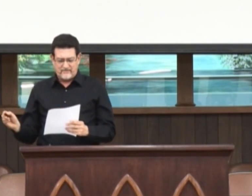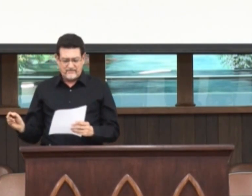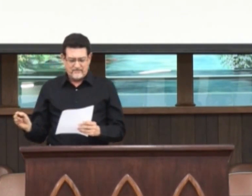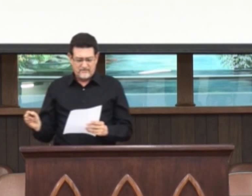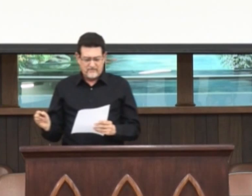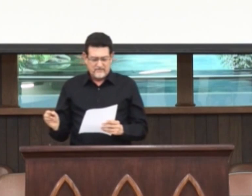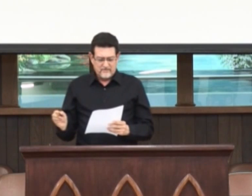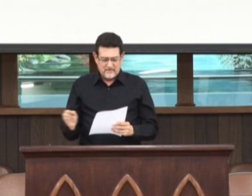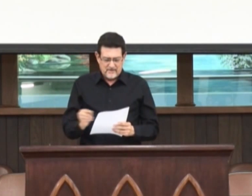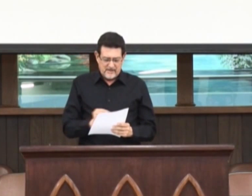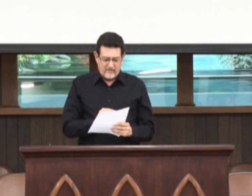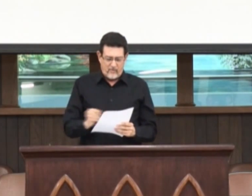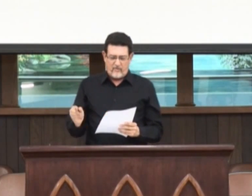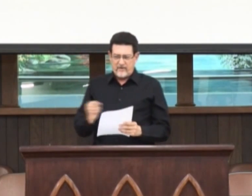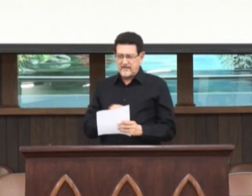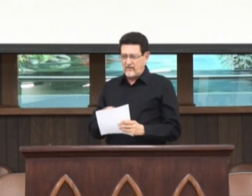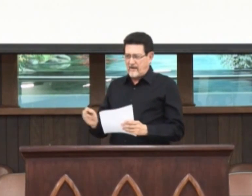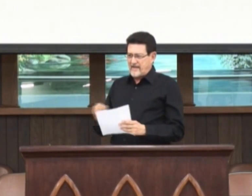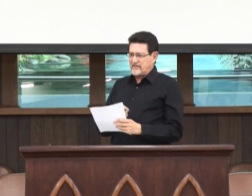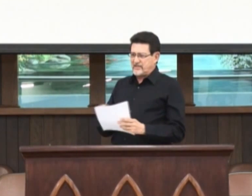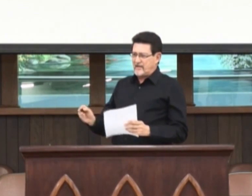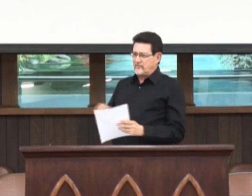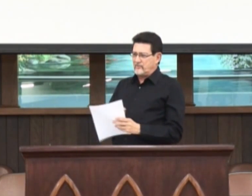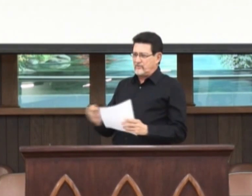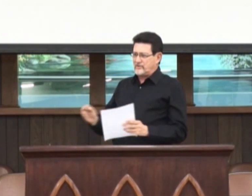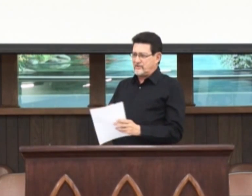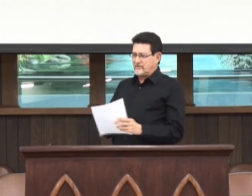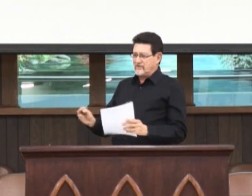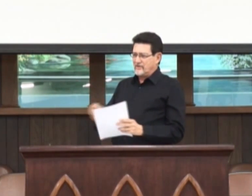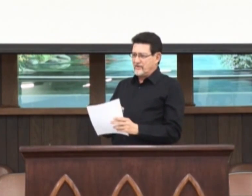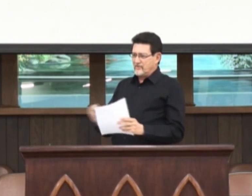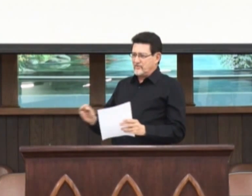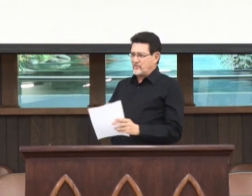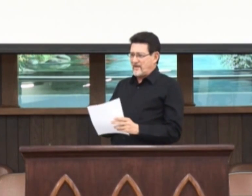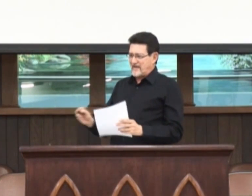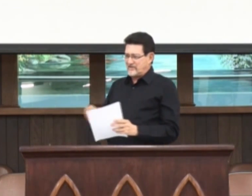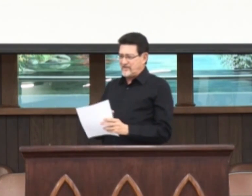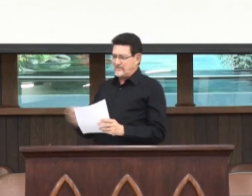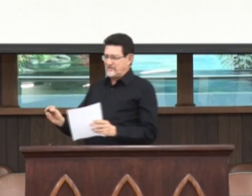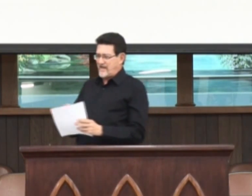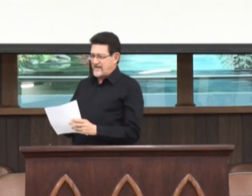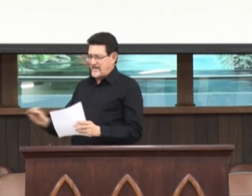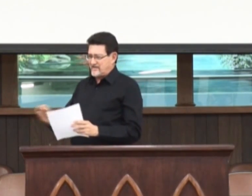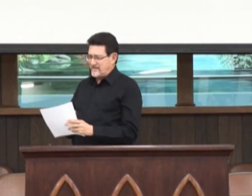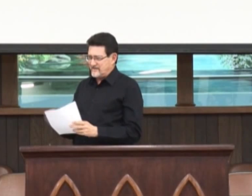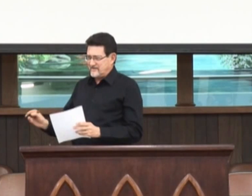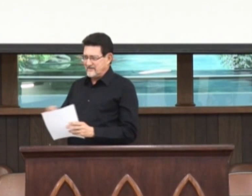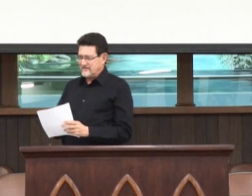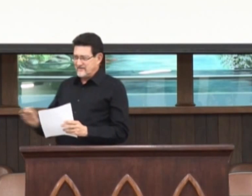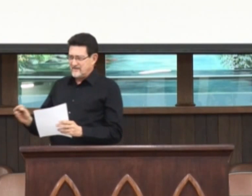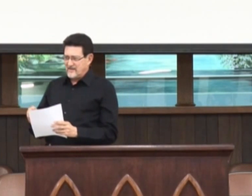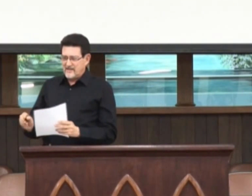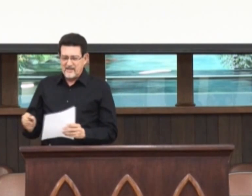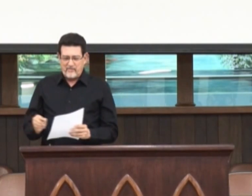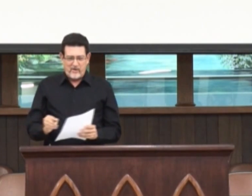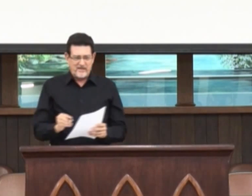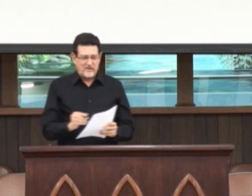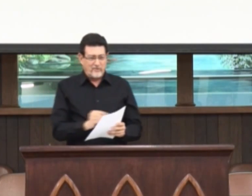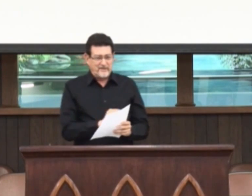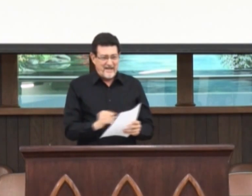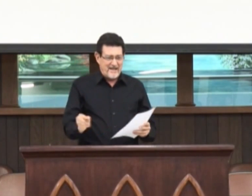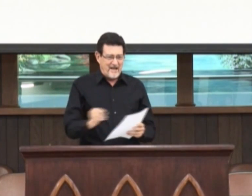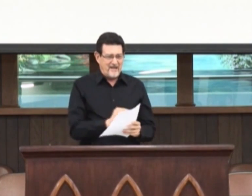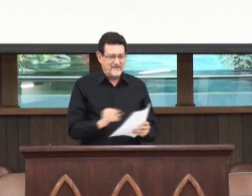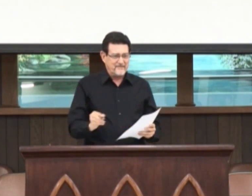ela, e vou então enchendo os quadradinhos da igreja.